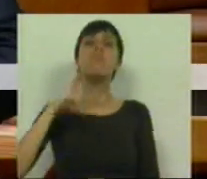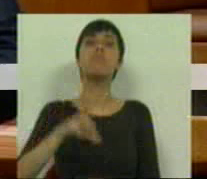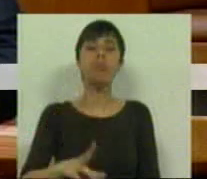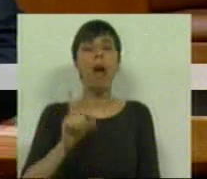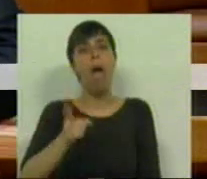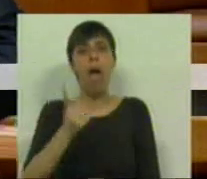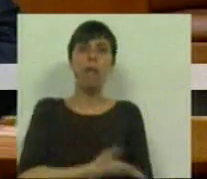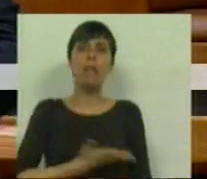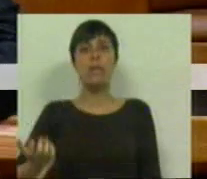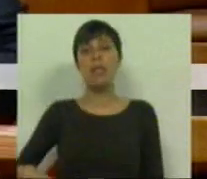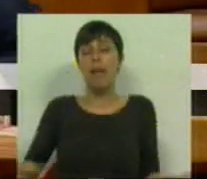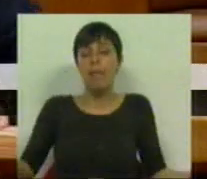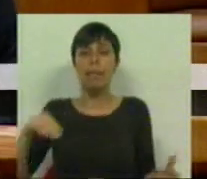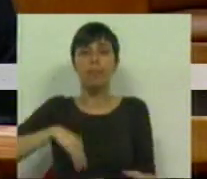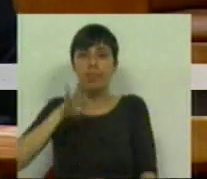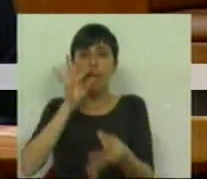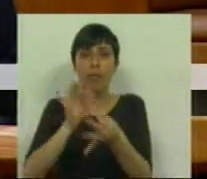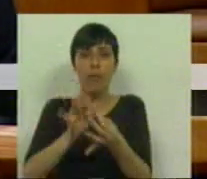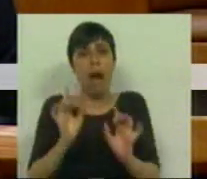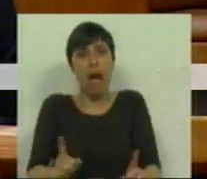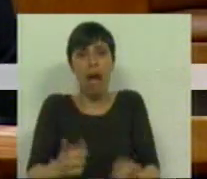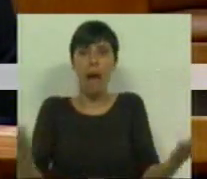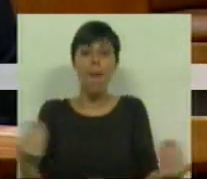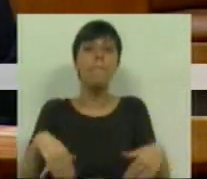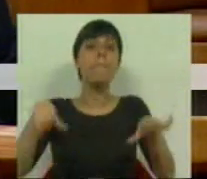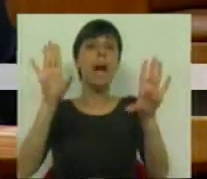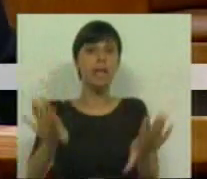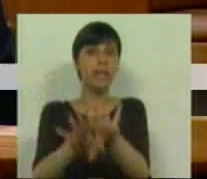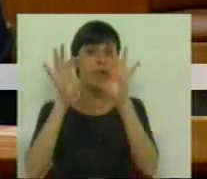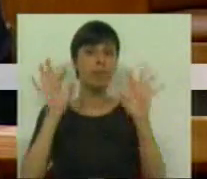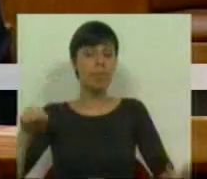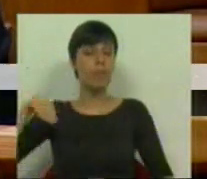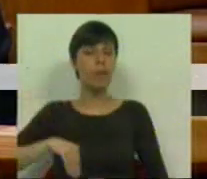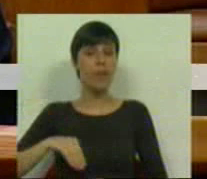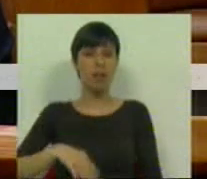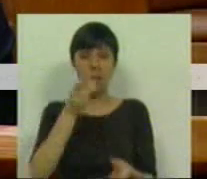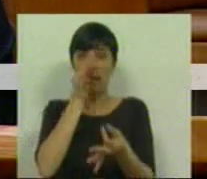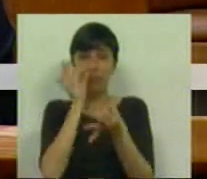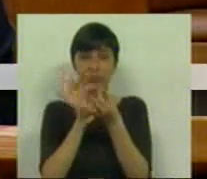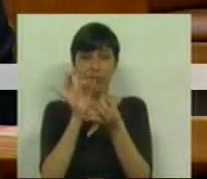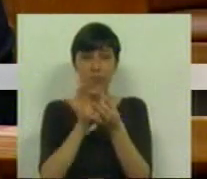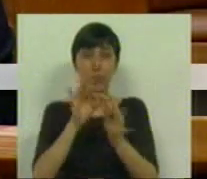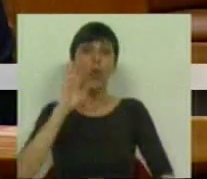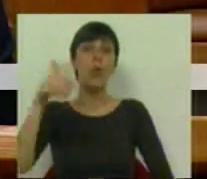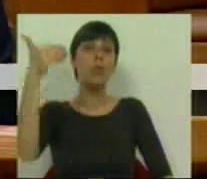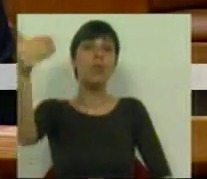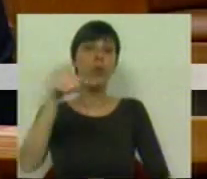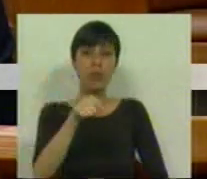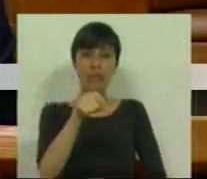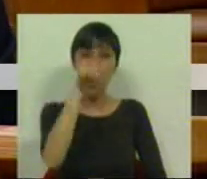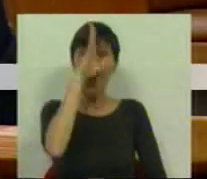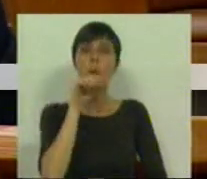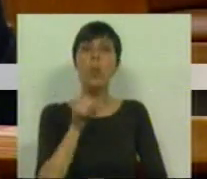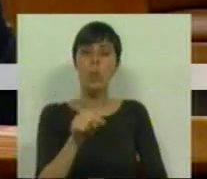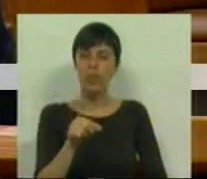Portugal é o desemprego e os baixos salários. Mas, tal como os salários de miséria, o futuro deste